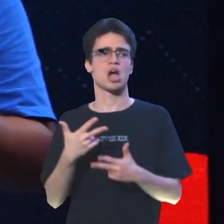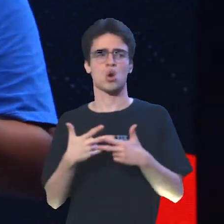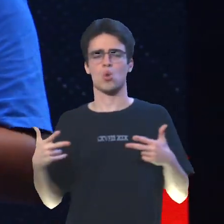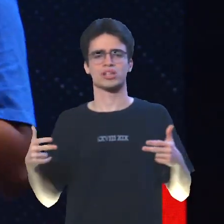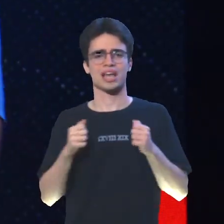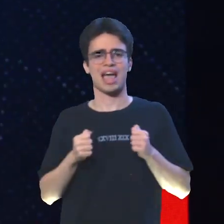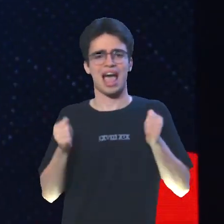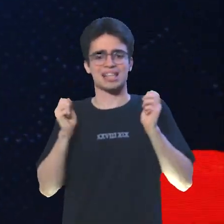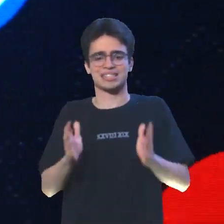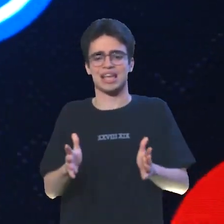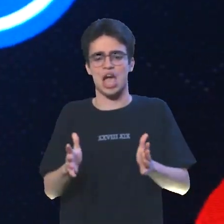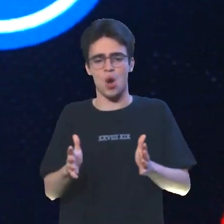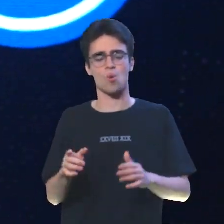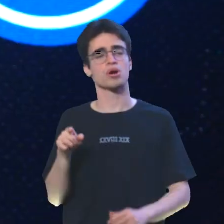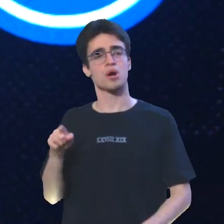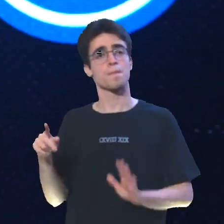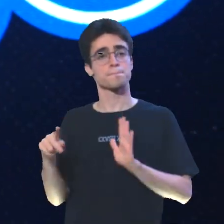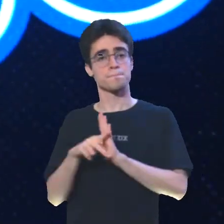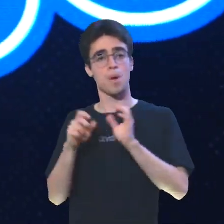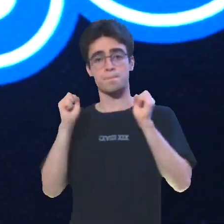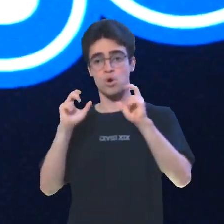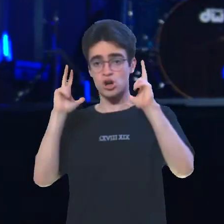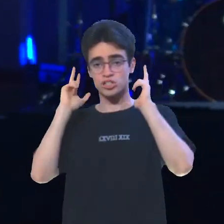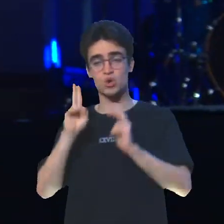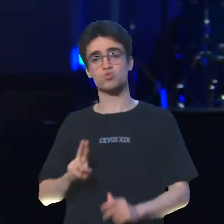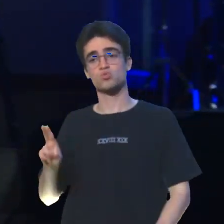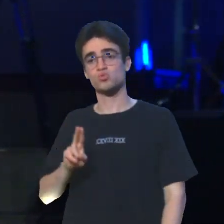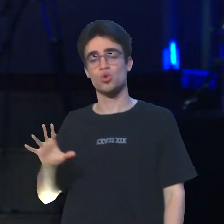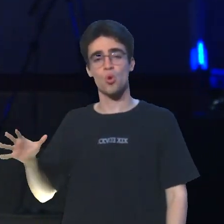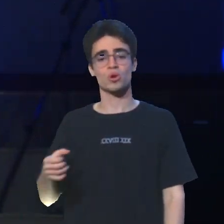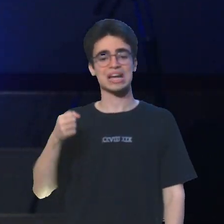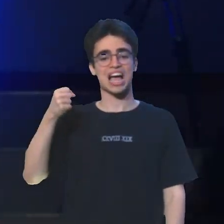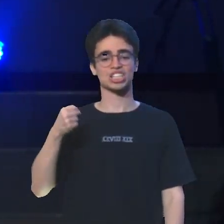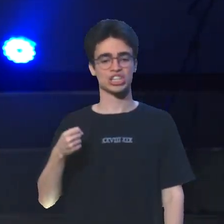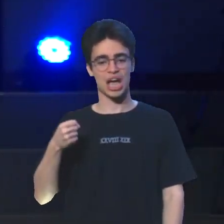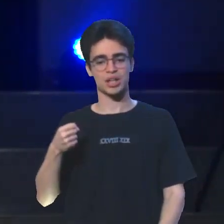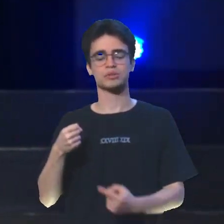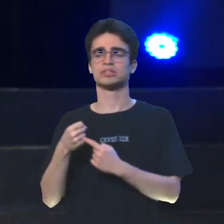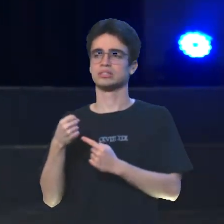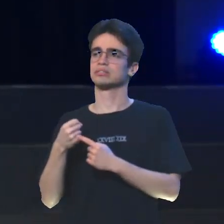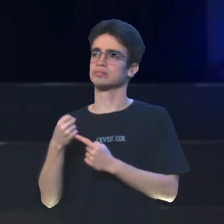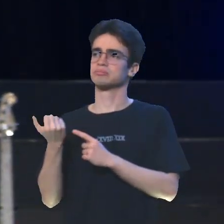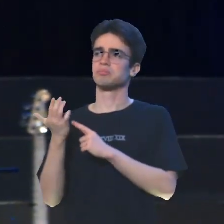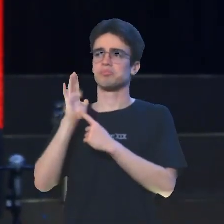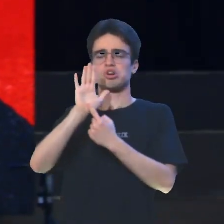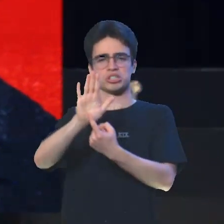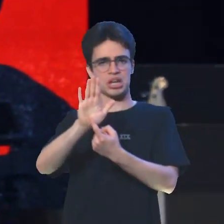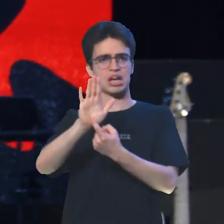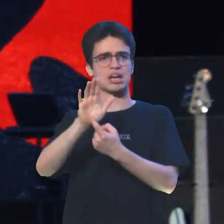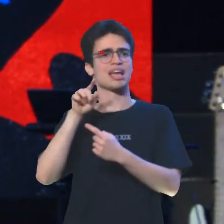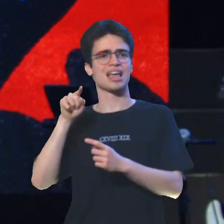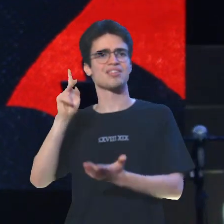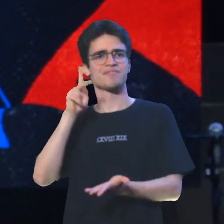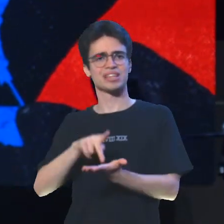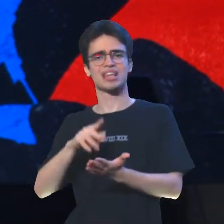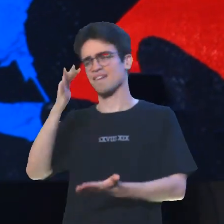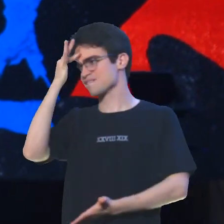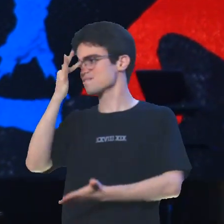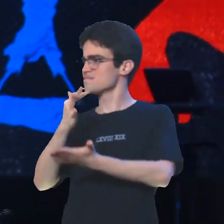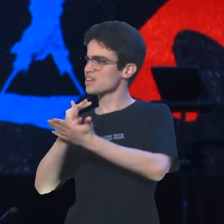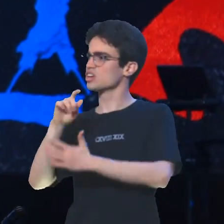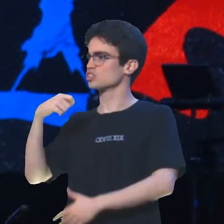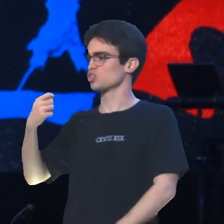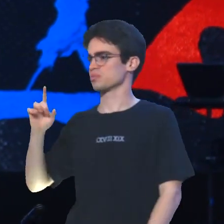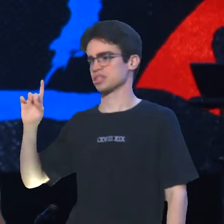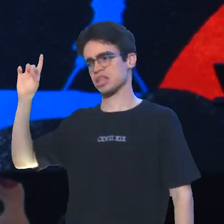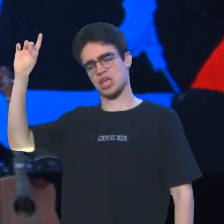ações que Moisés fez com o seu cajado, que representaram a sua fé em